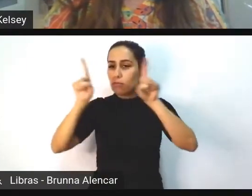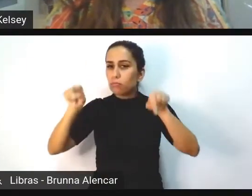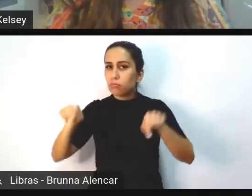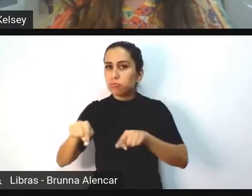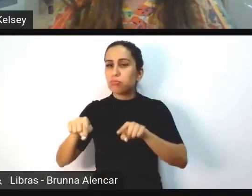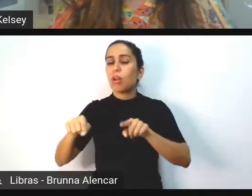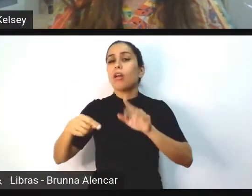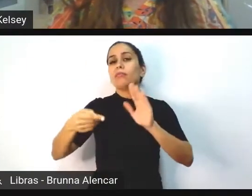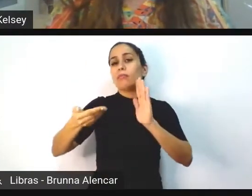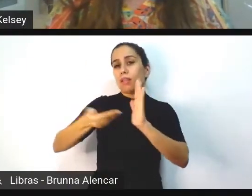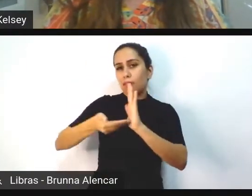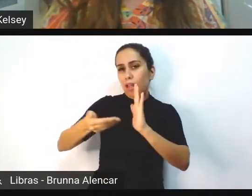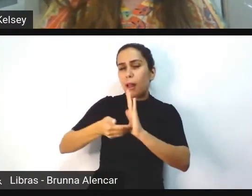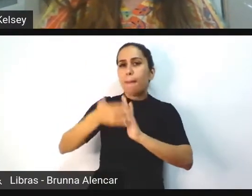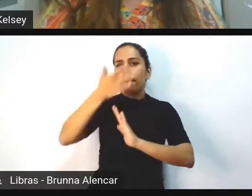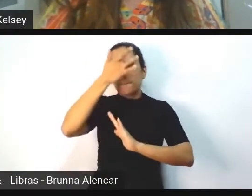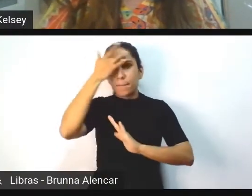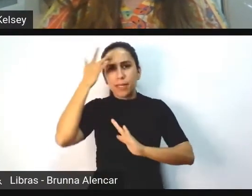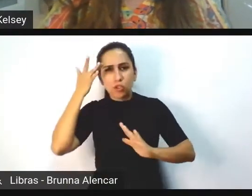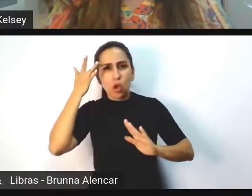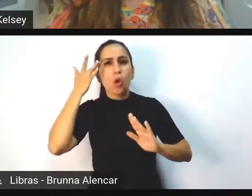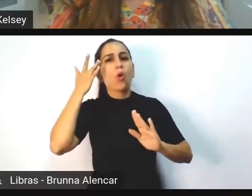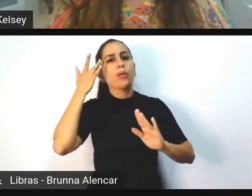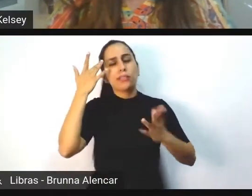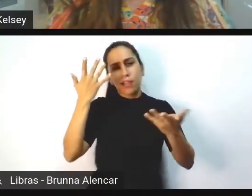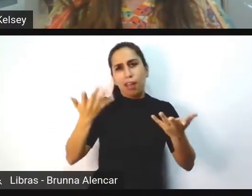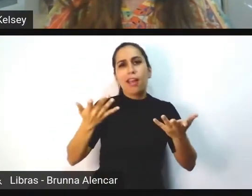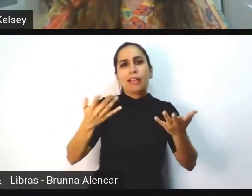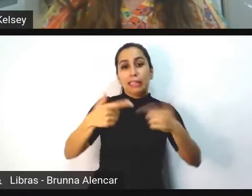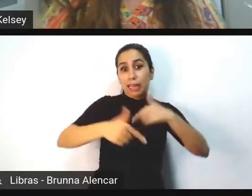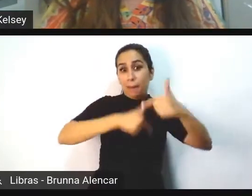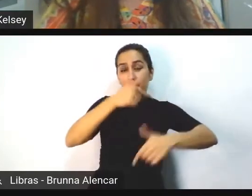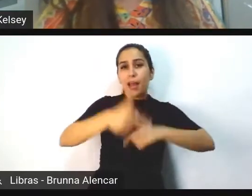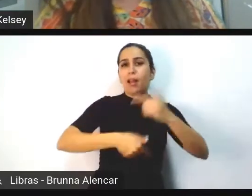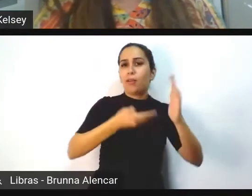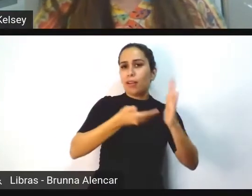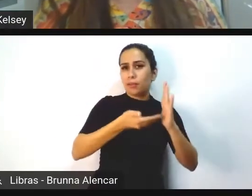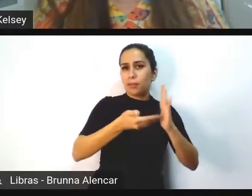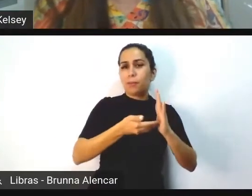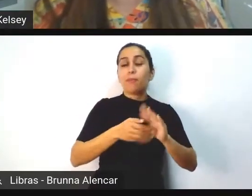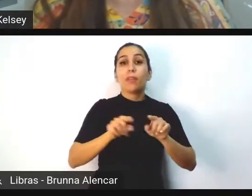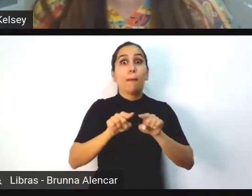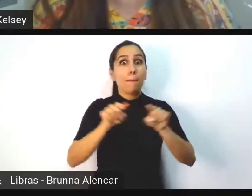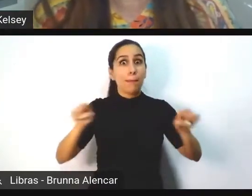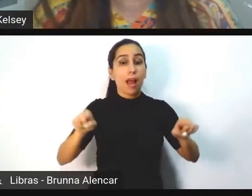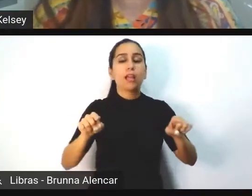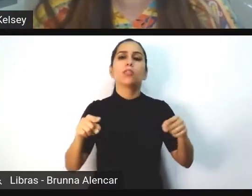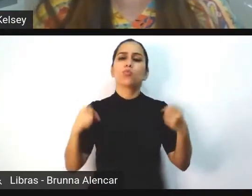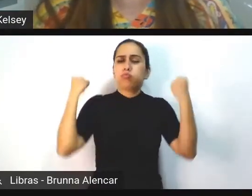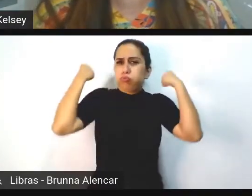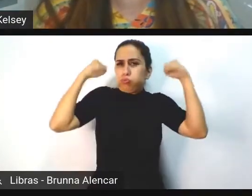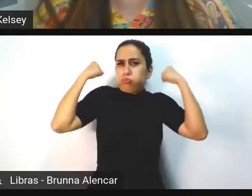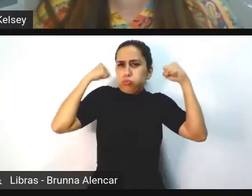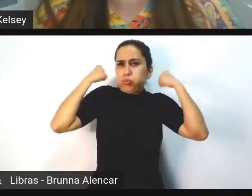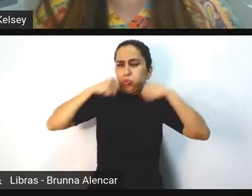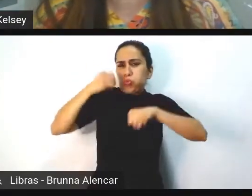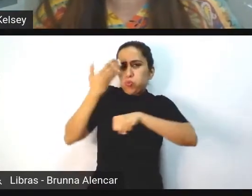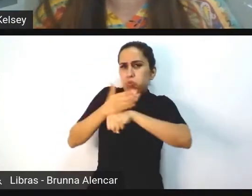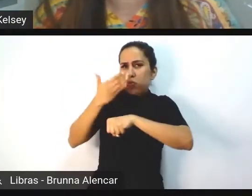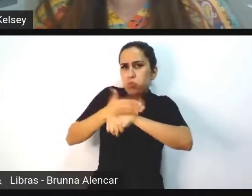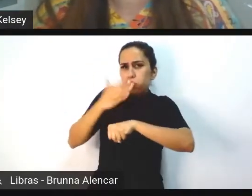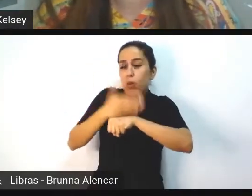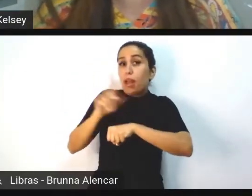e dependentes CNS da Câmara. Mas os exercícios estão lá, são exercícios